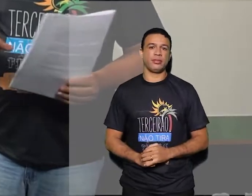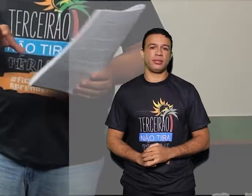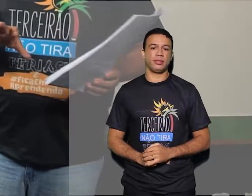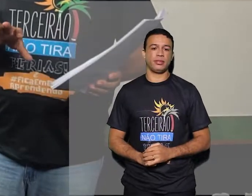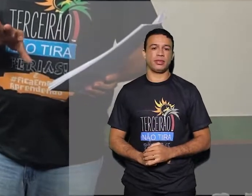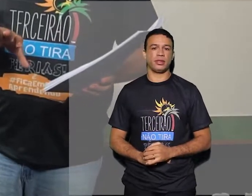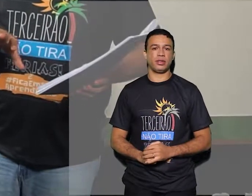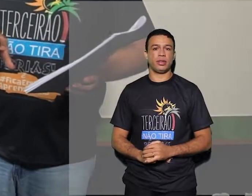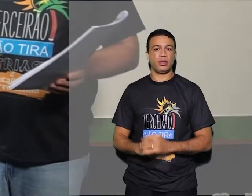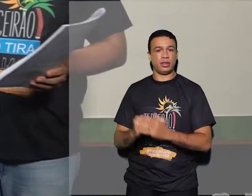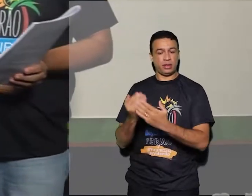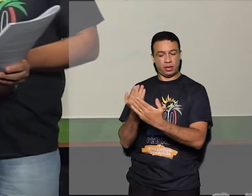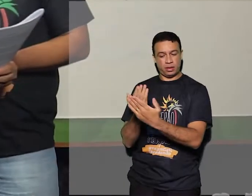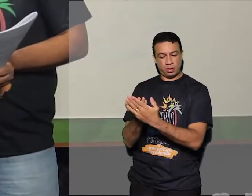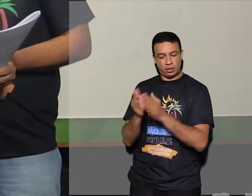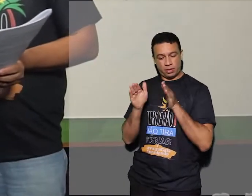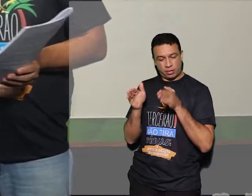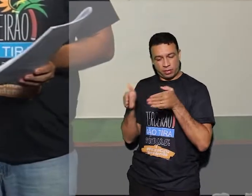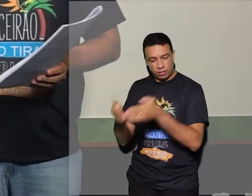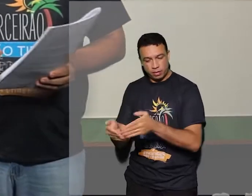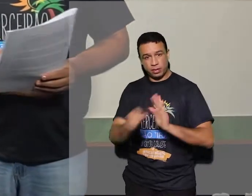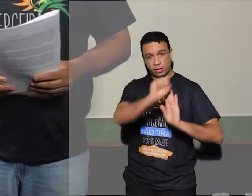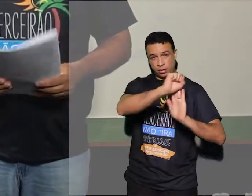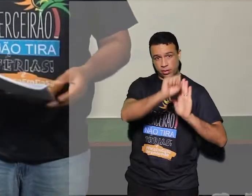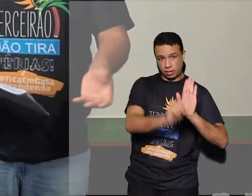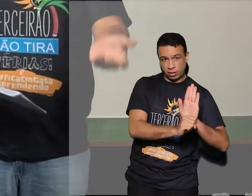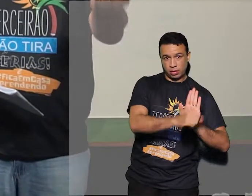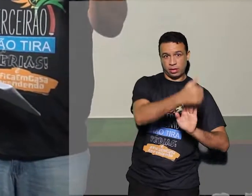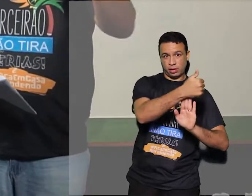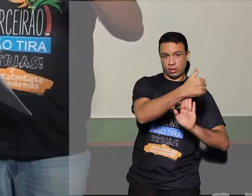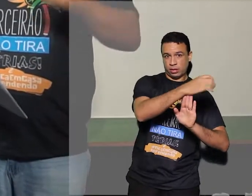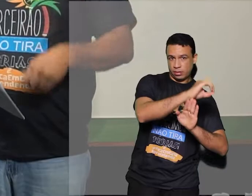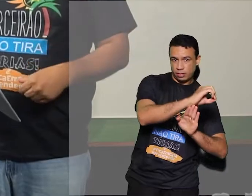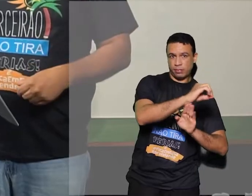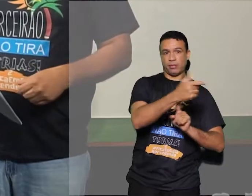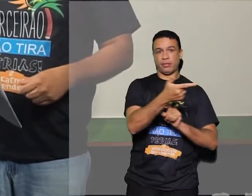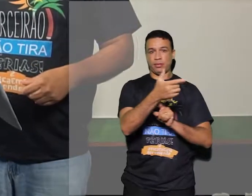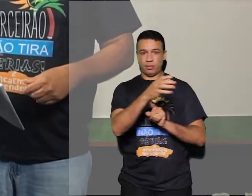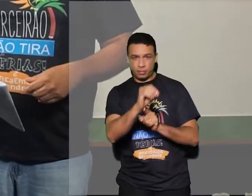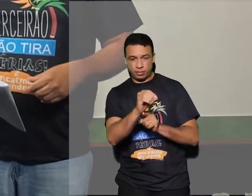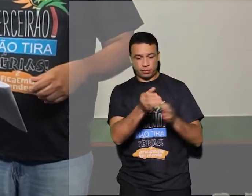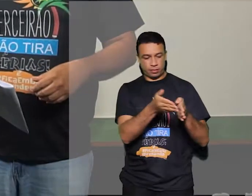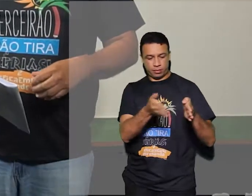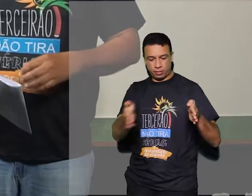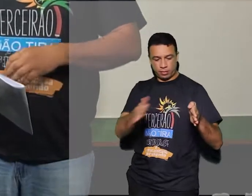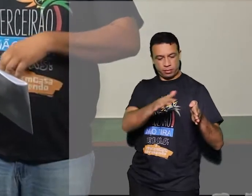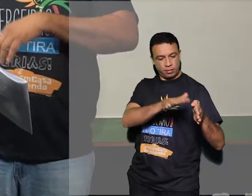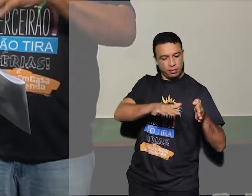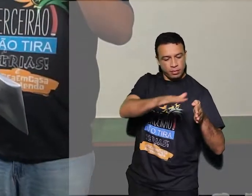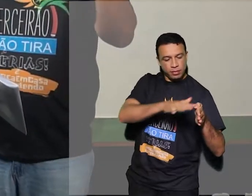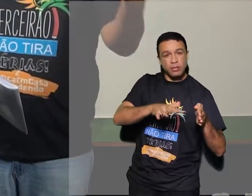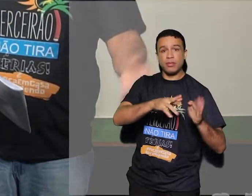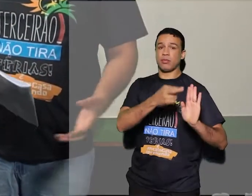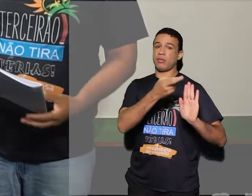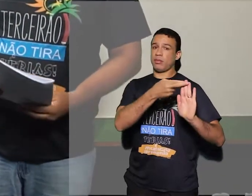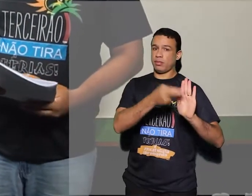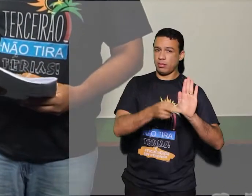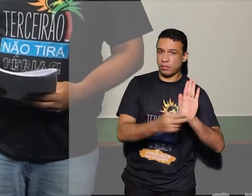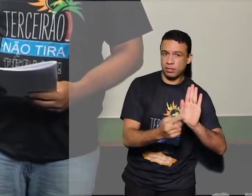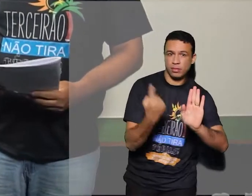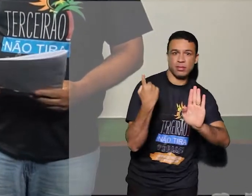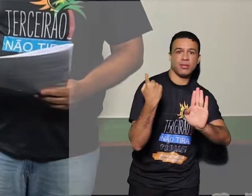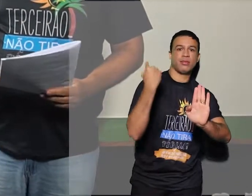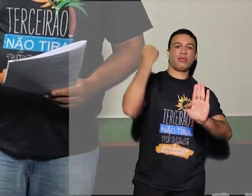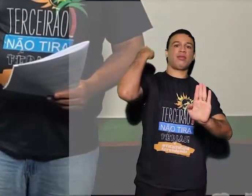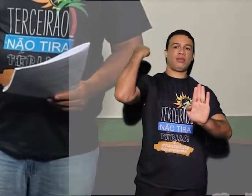Ele trabalha mais ou menos esse fim do século XIX, início do século XX, mas ele vem ainda do século XIX com algumas regras técnicas, né,